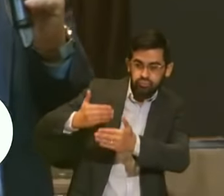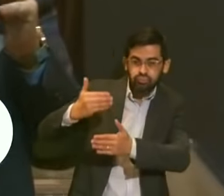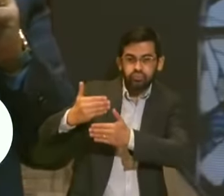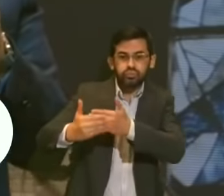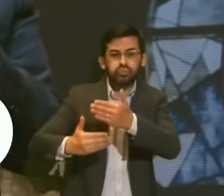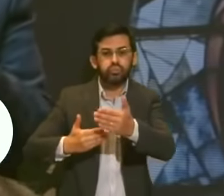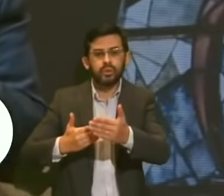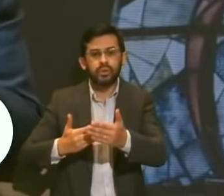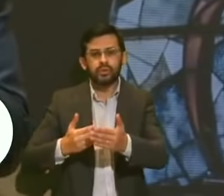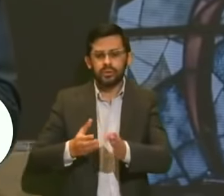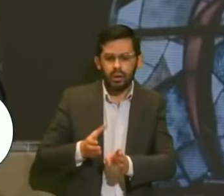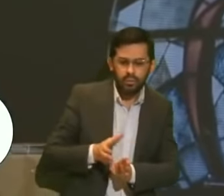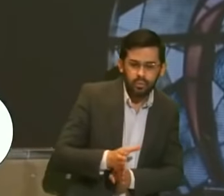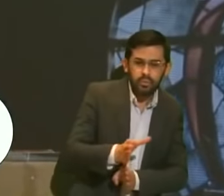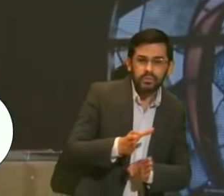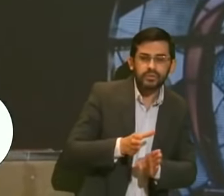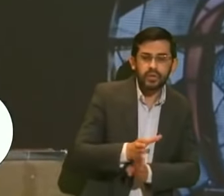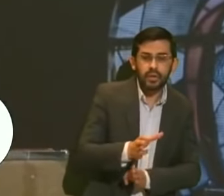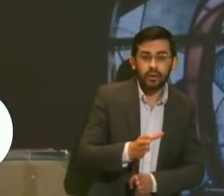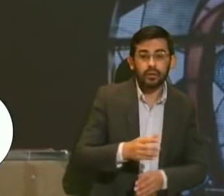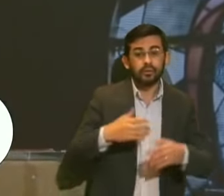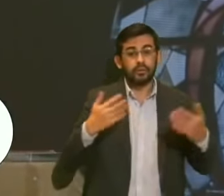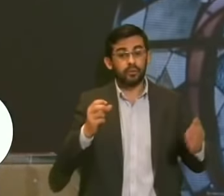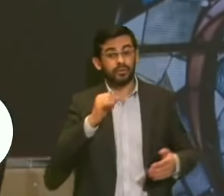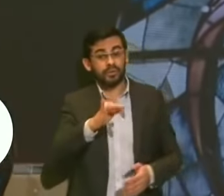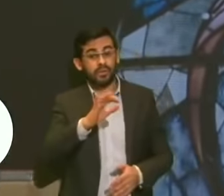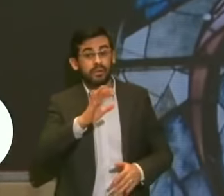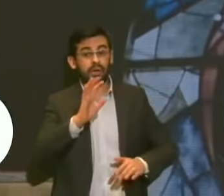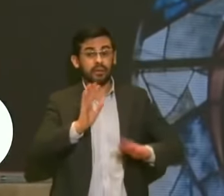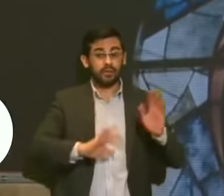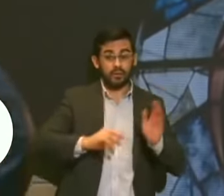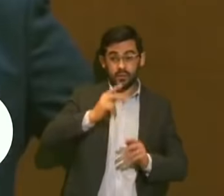é que é esse processo de disciplina? Aquele irmão que ficou